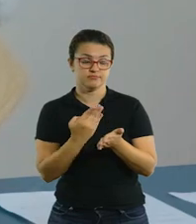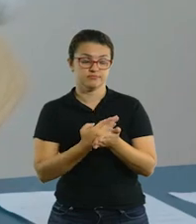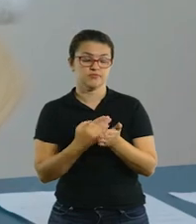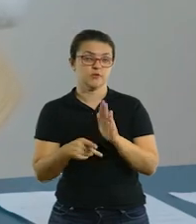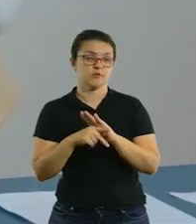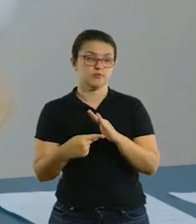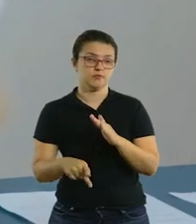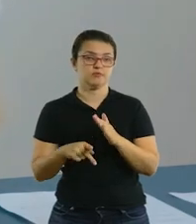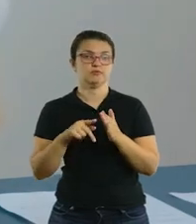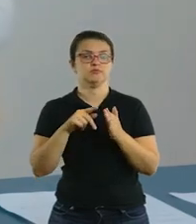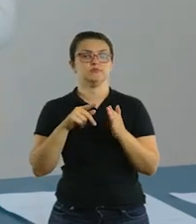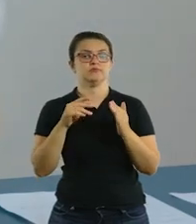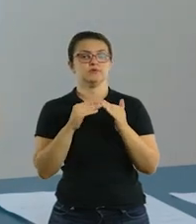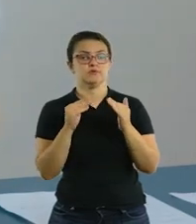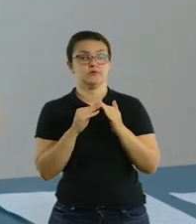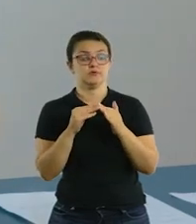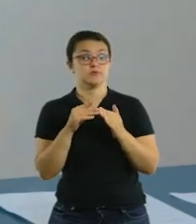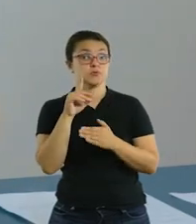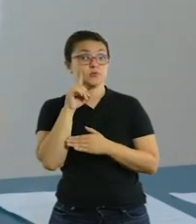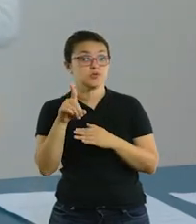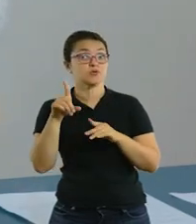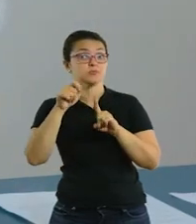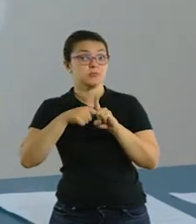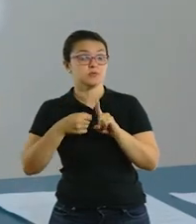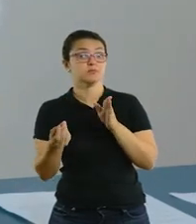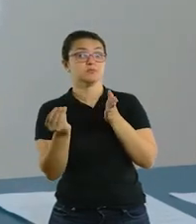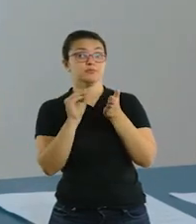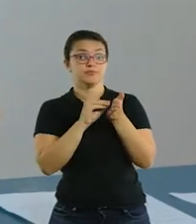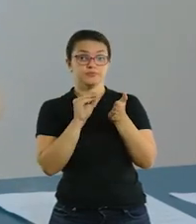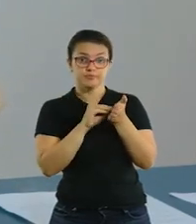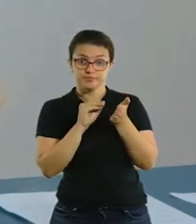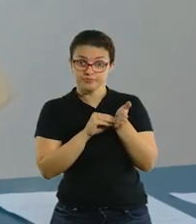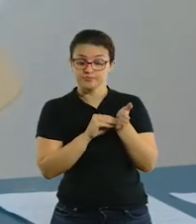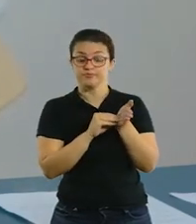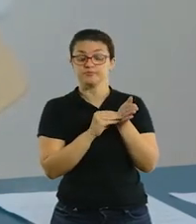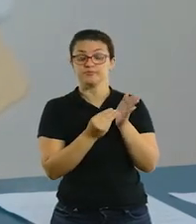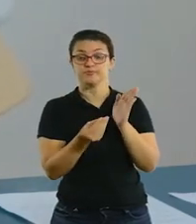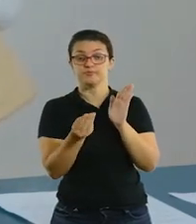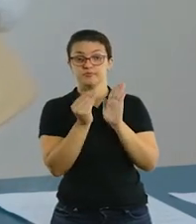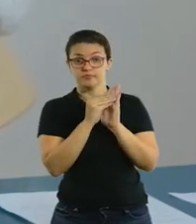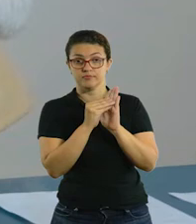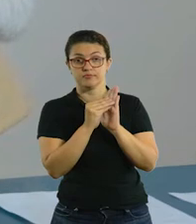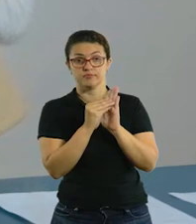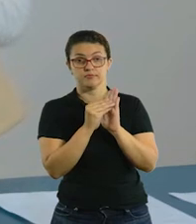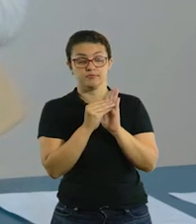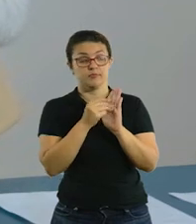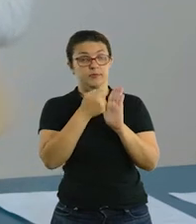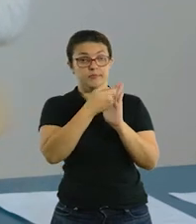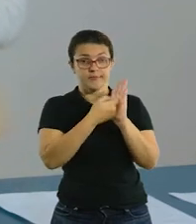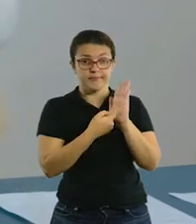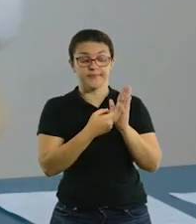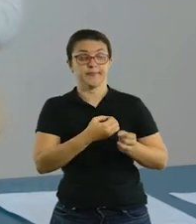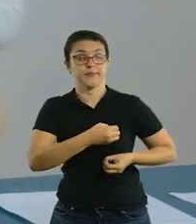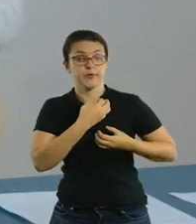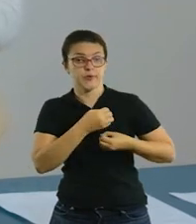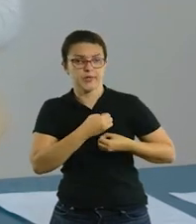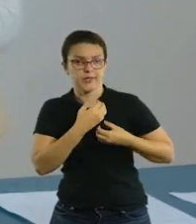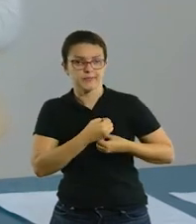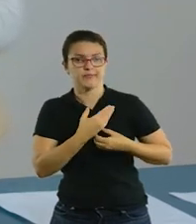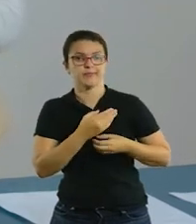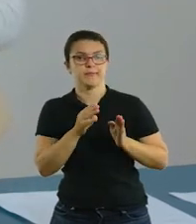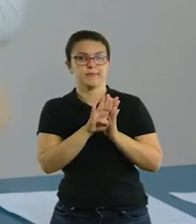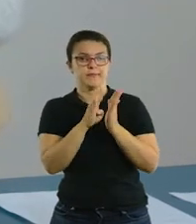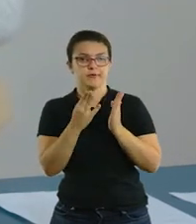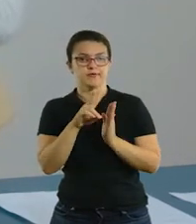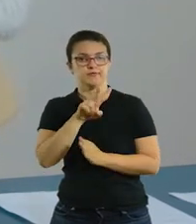Casa, anota primeiro a data que vocês estão realizando a atividade, tá? Então, a atividade número 1 foi a leitura do poema A Porta, de Vinícius de